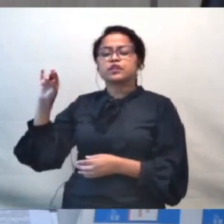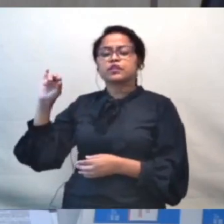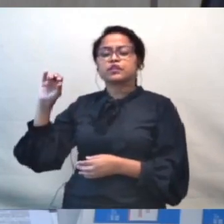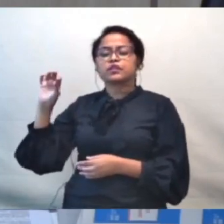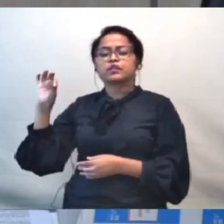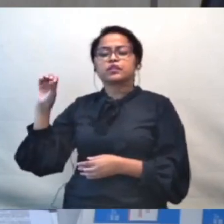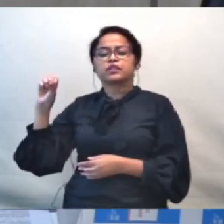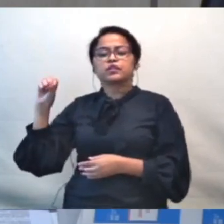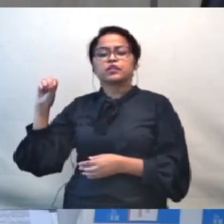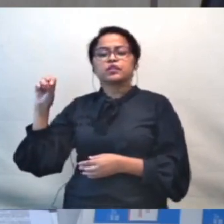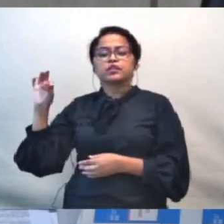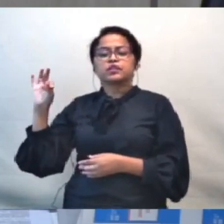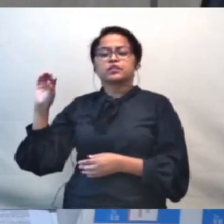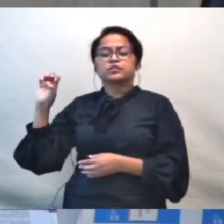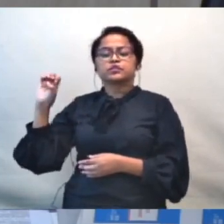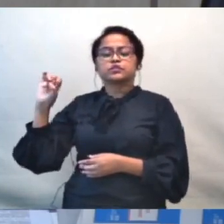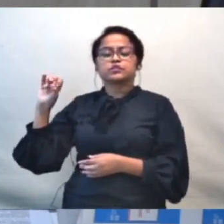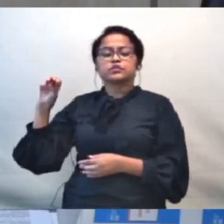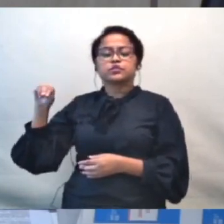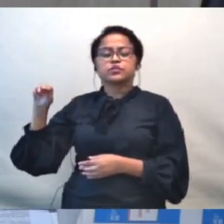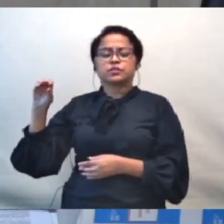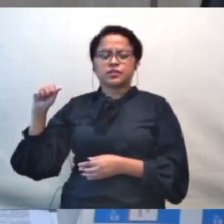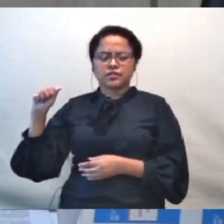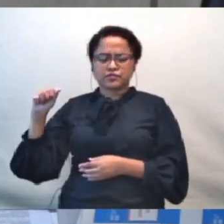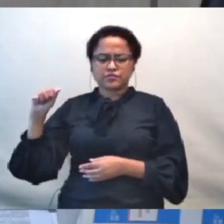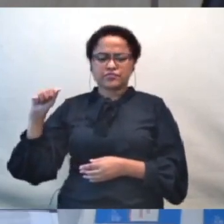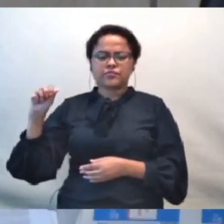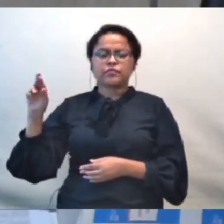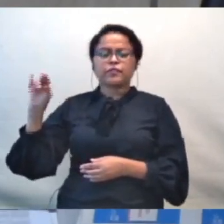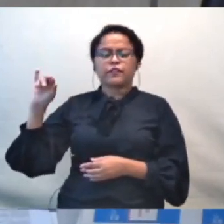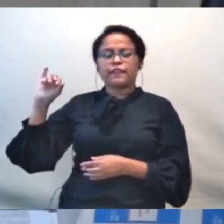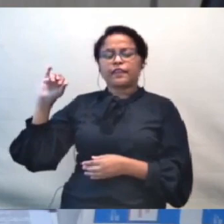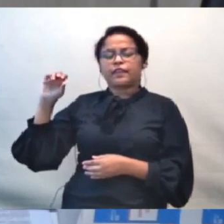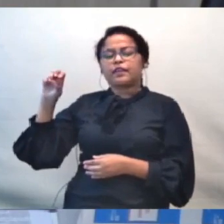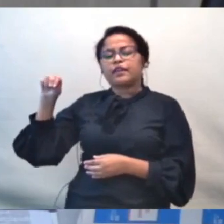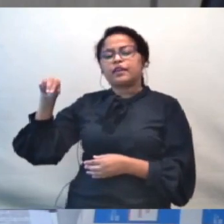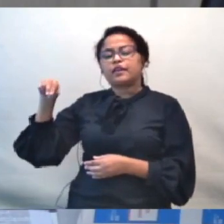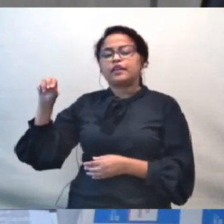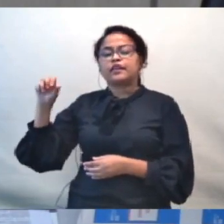Diretoria de Planejamento. Reinaldo, que é o superintendente de administração